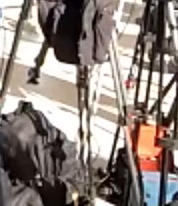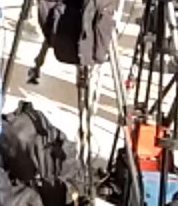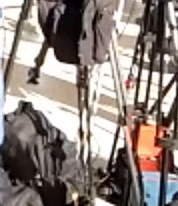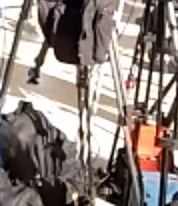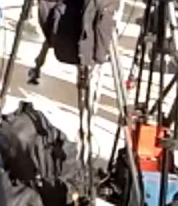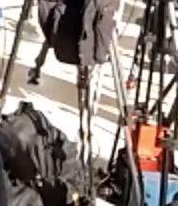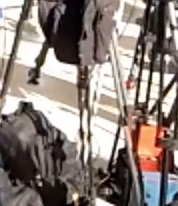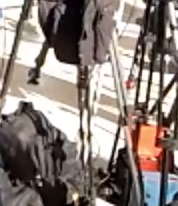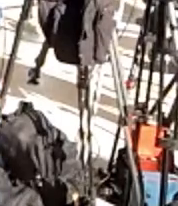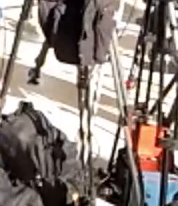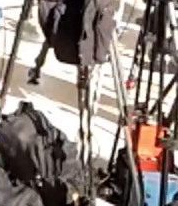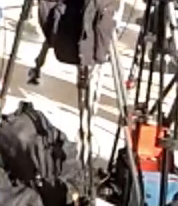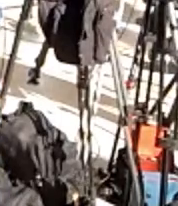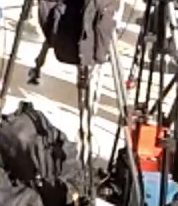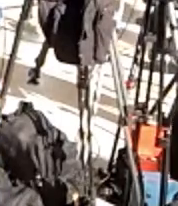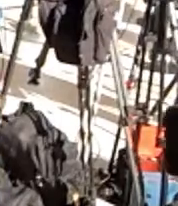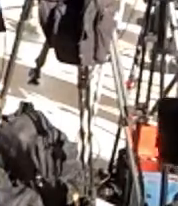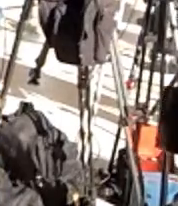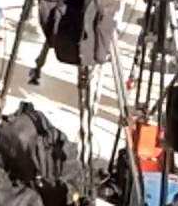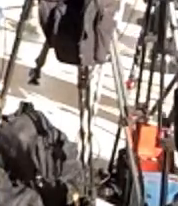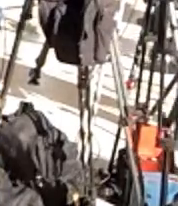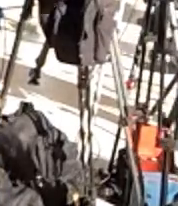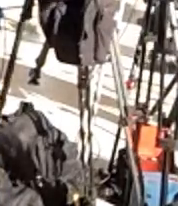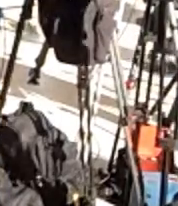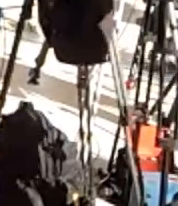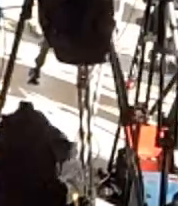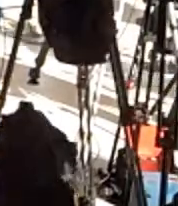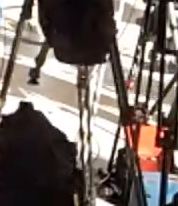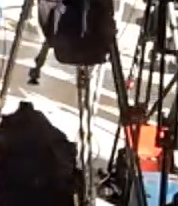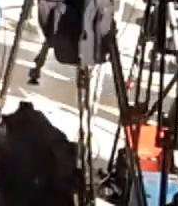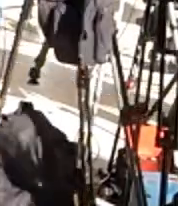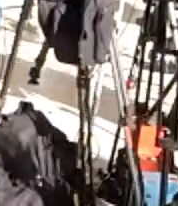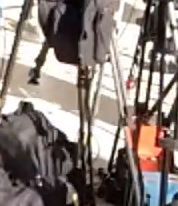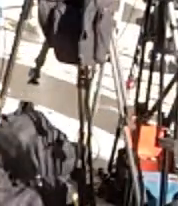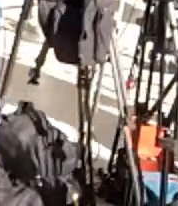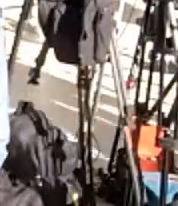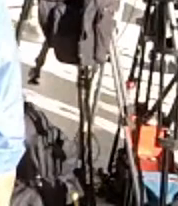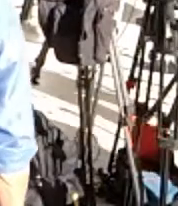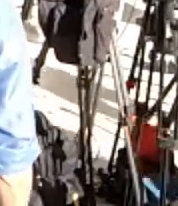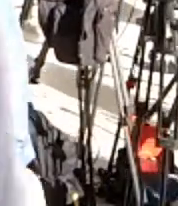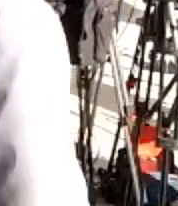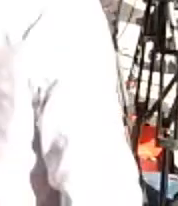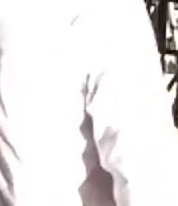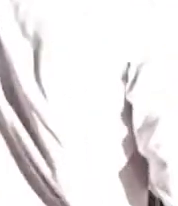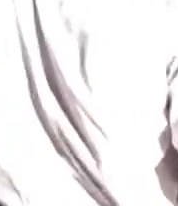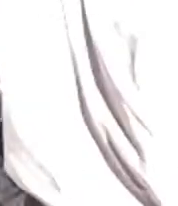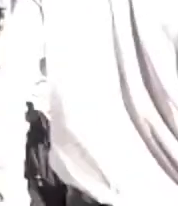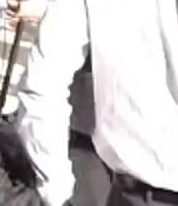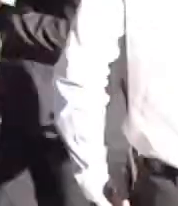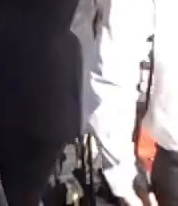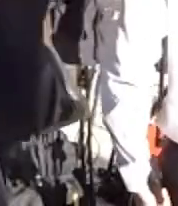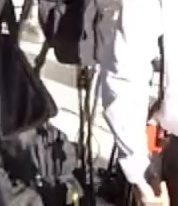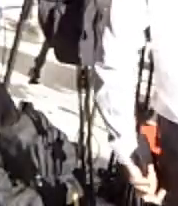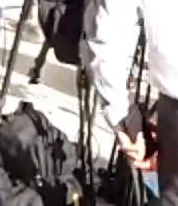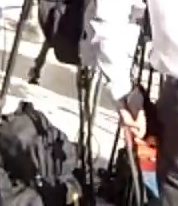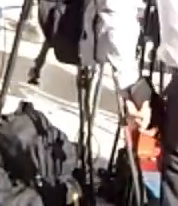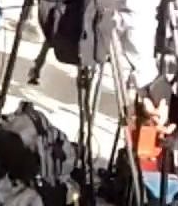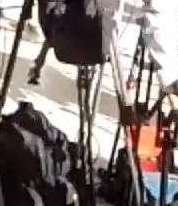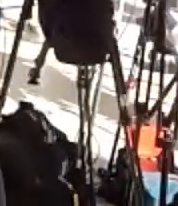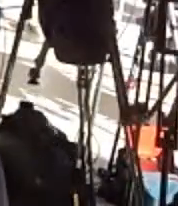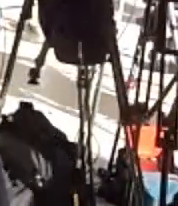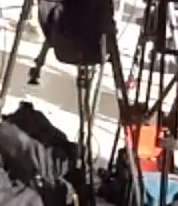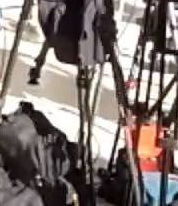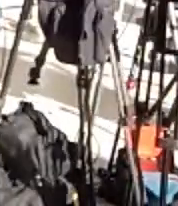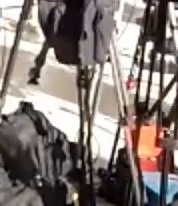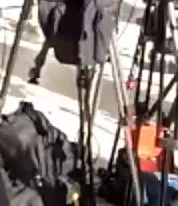de escolher o novo procurador-geral da República ela já é uma escolha compartilhada com o Senado que também faz essa Sabatina mas cabe